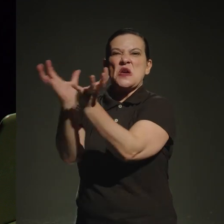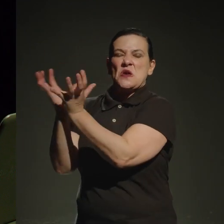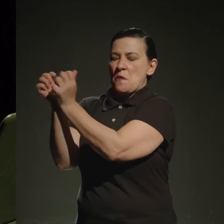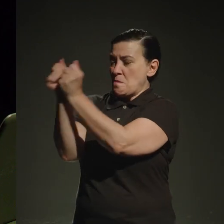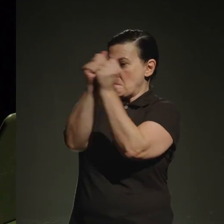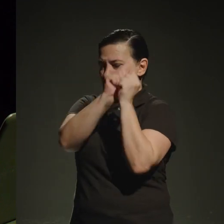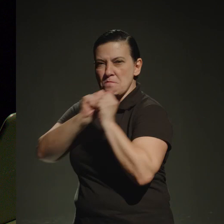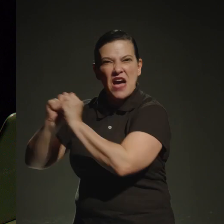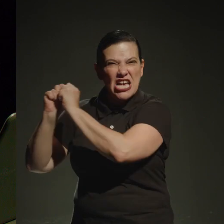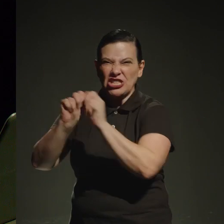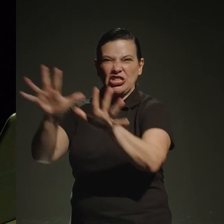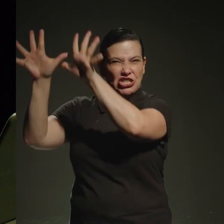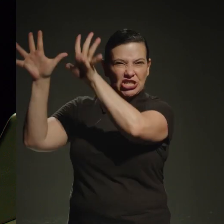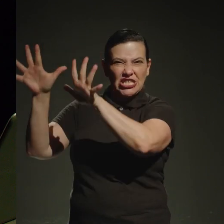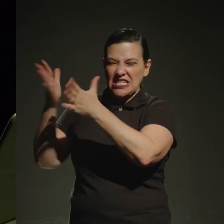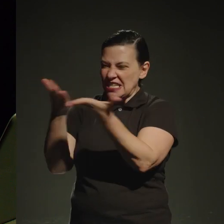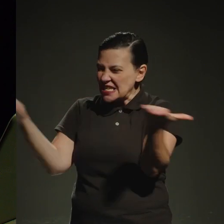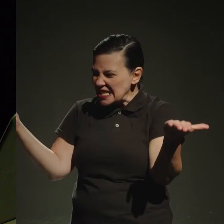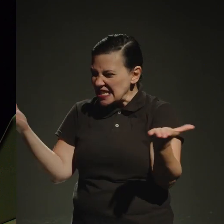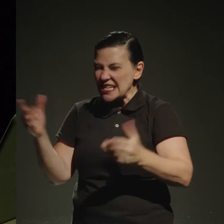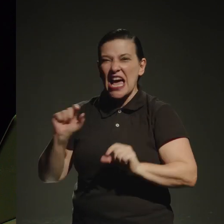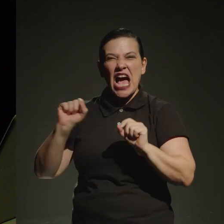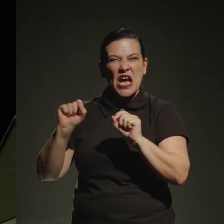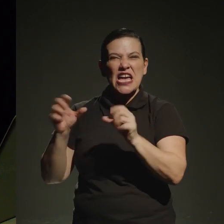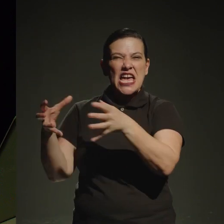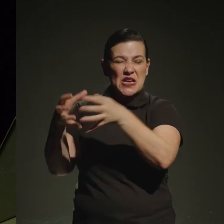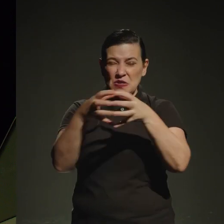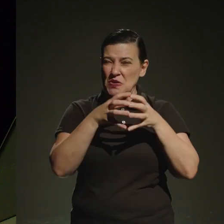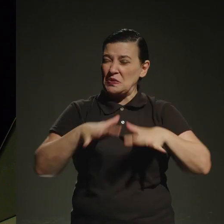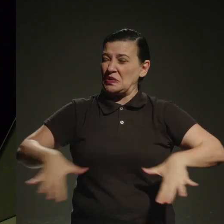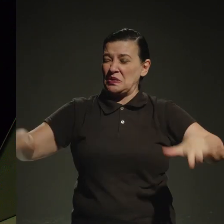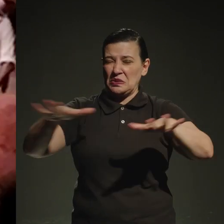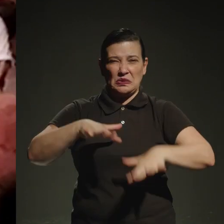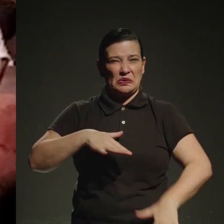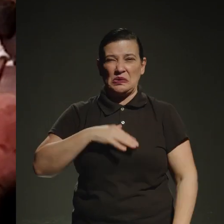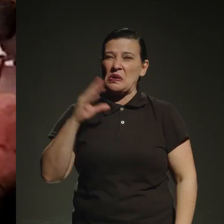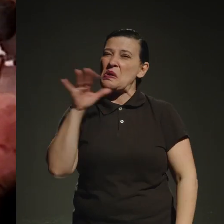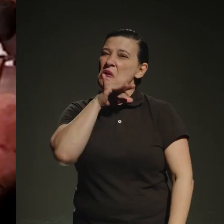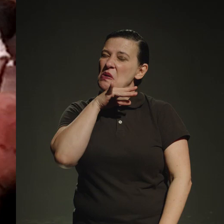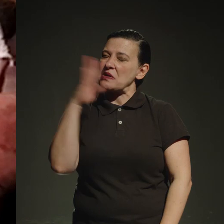hein? Moleques da alta magia, nigromantes nigrinhas.